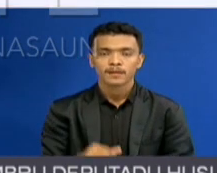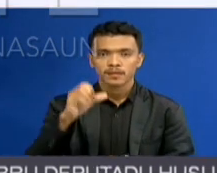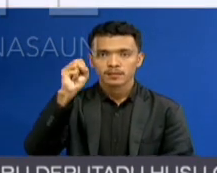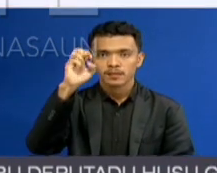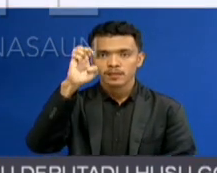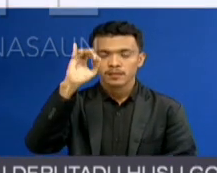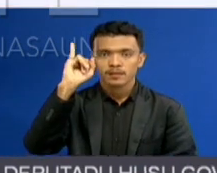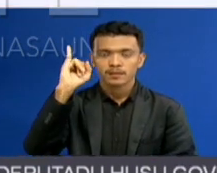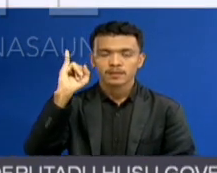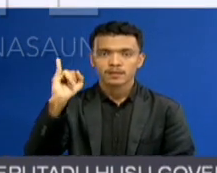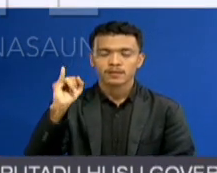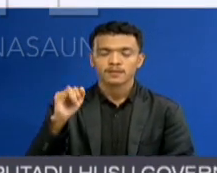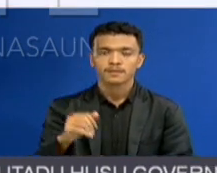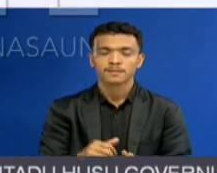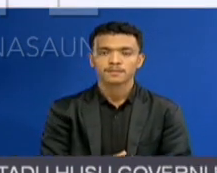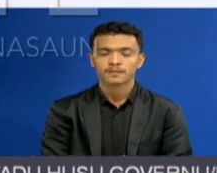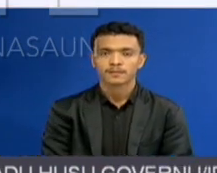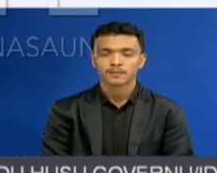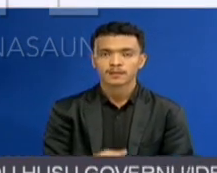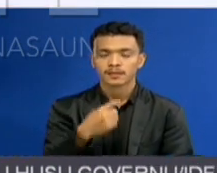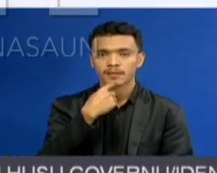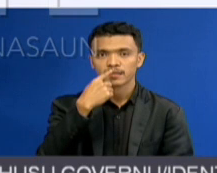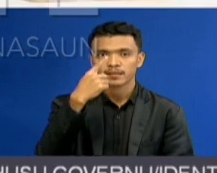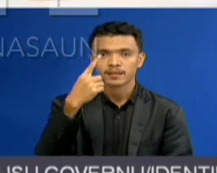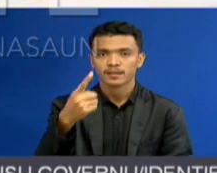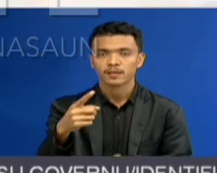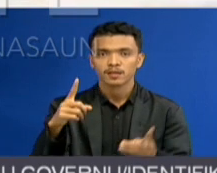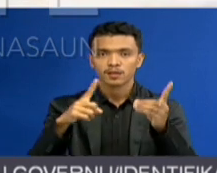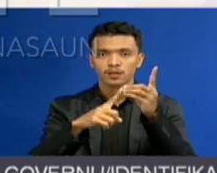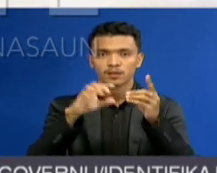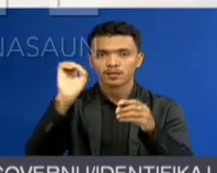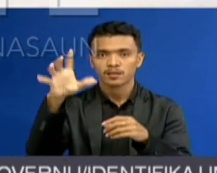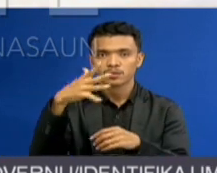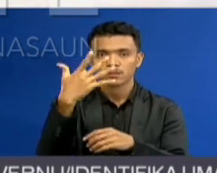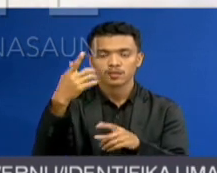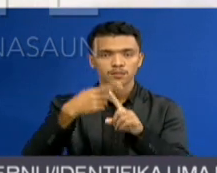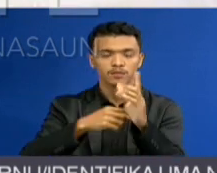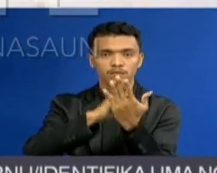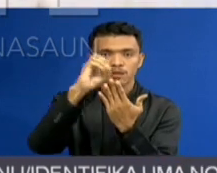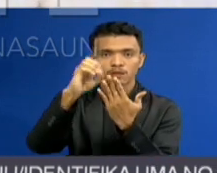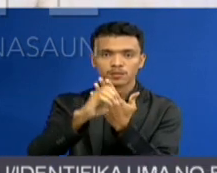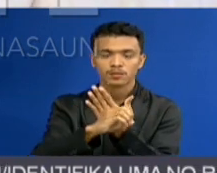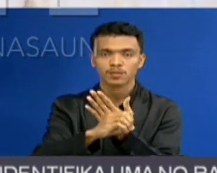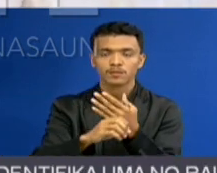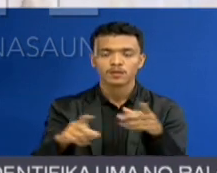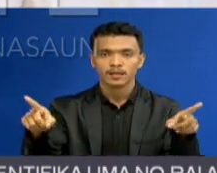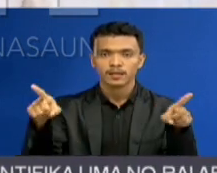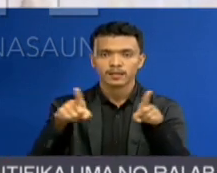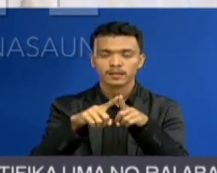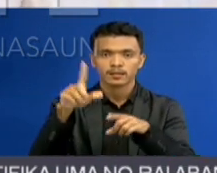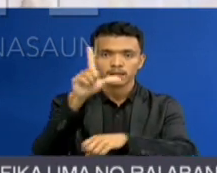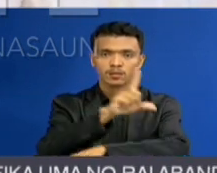Secretária de Estado de Igualdade Alvina de Souza Carvalho afirma: Lorong San Lourenço Lima fulang outubro, considerado